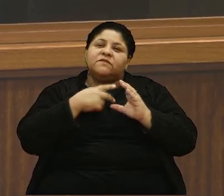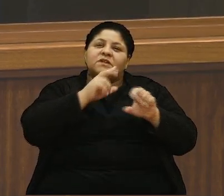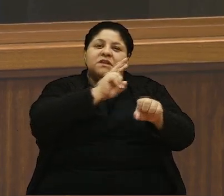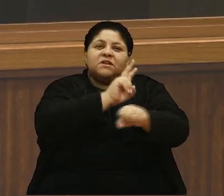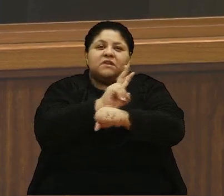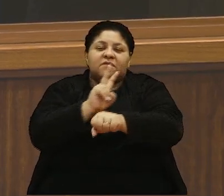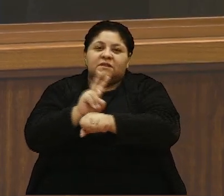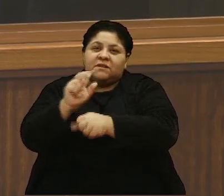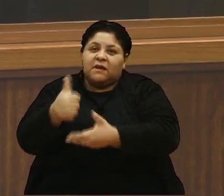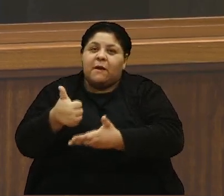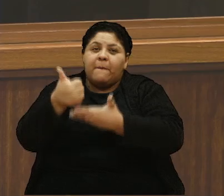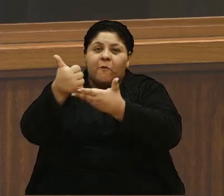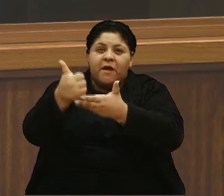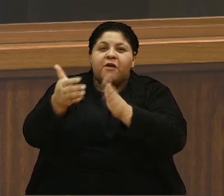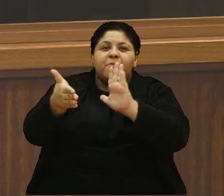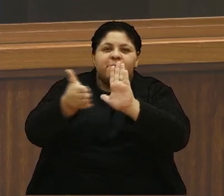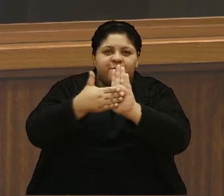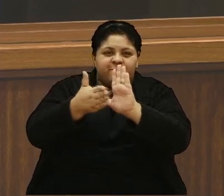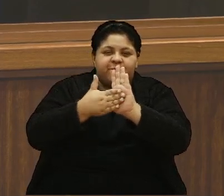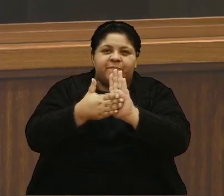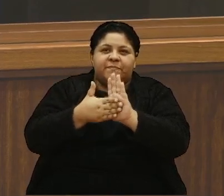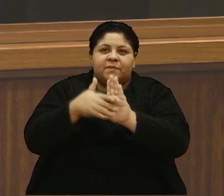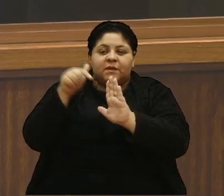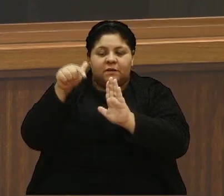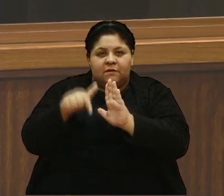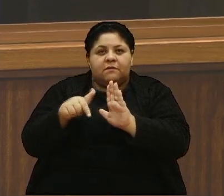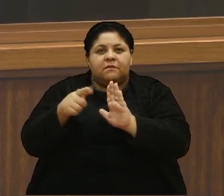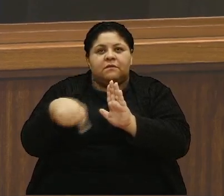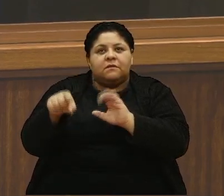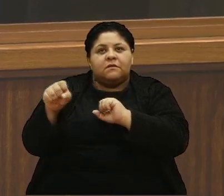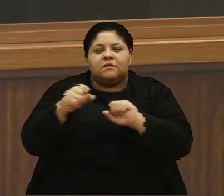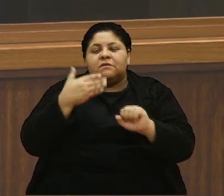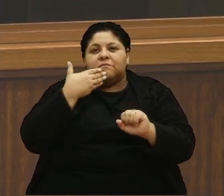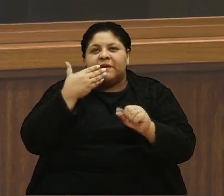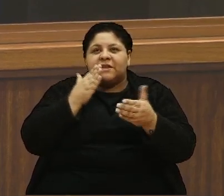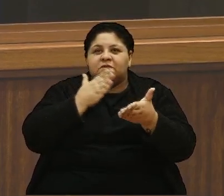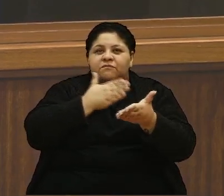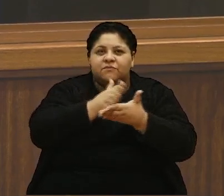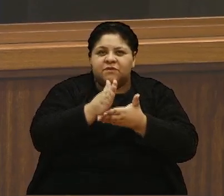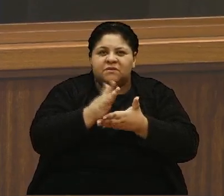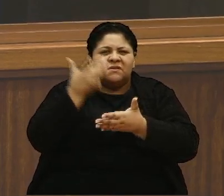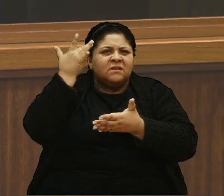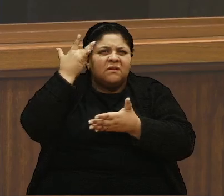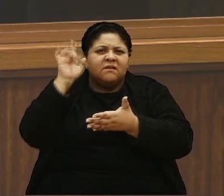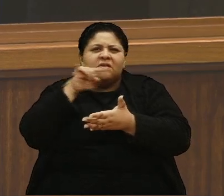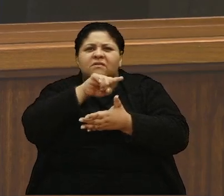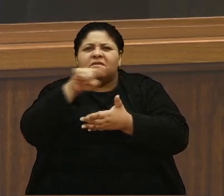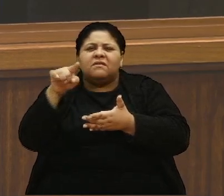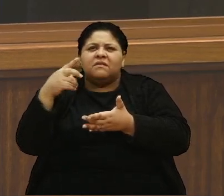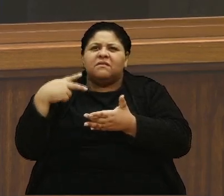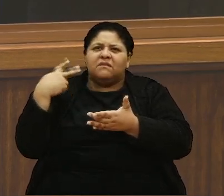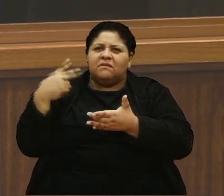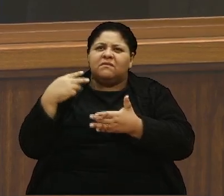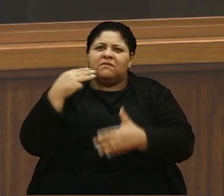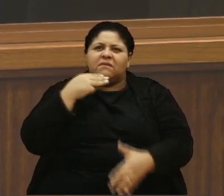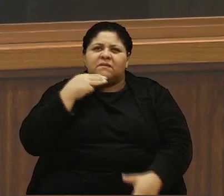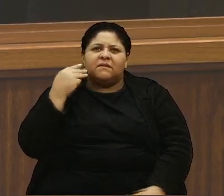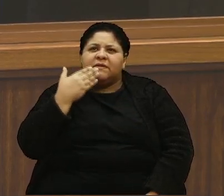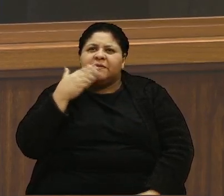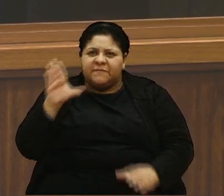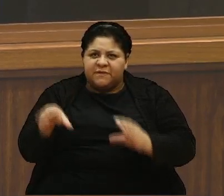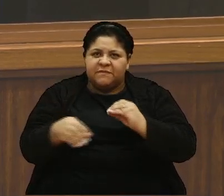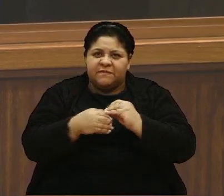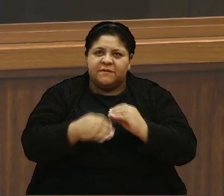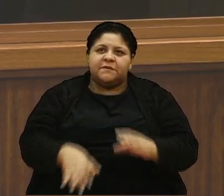por essa proposta. Então, é nesse sentido que a gente pede aprovação. Não sei qual a vereadora Marisol pediu uma